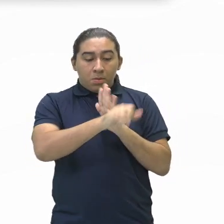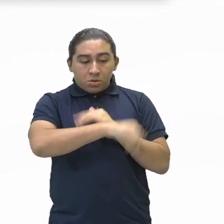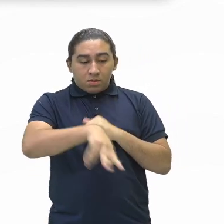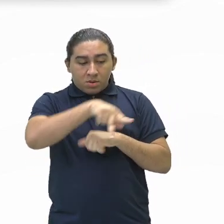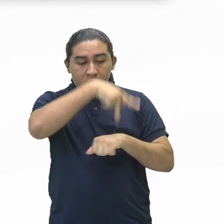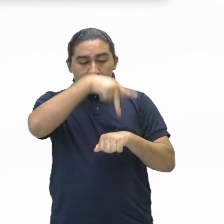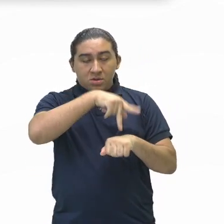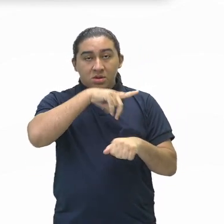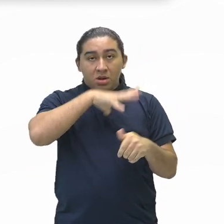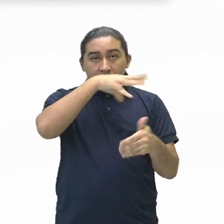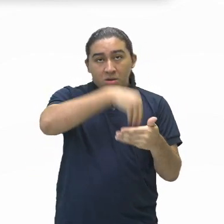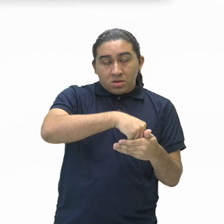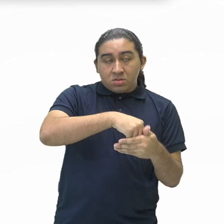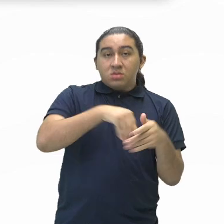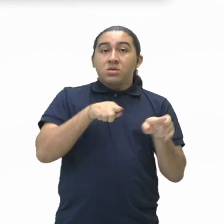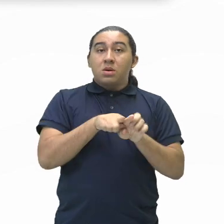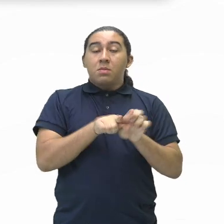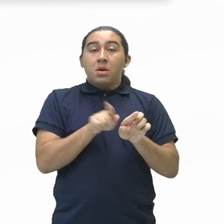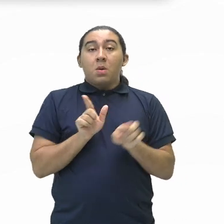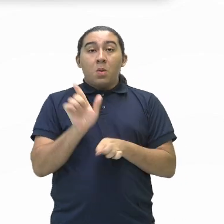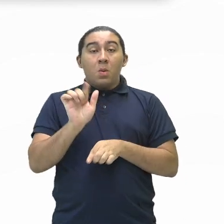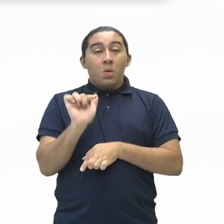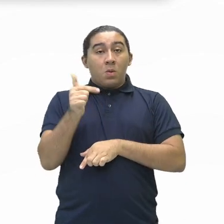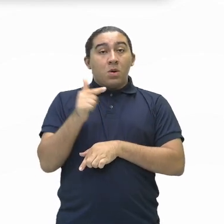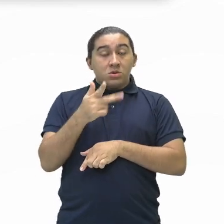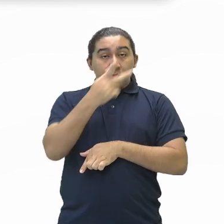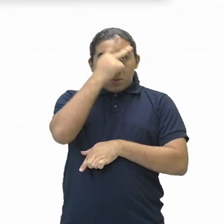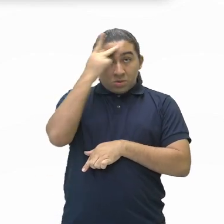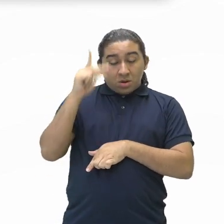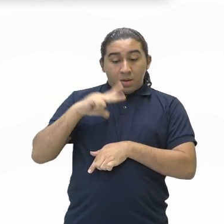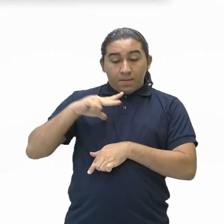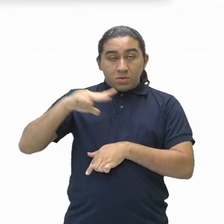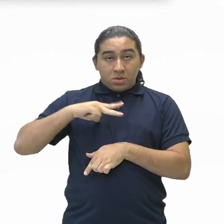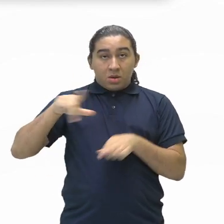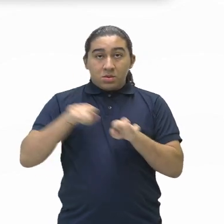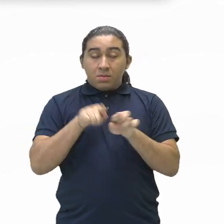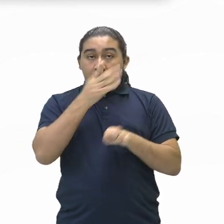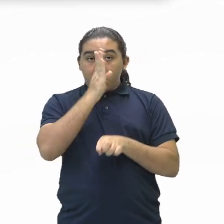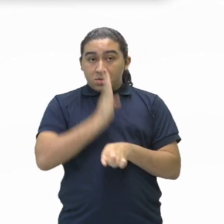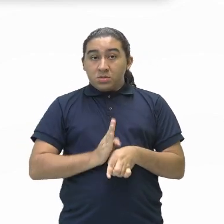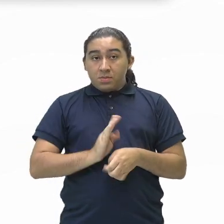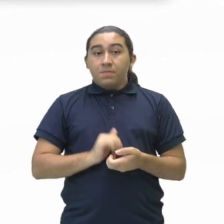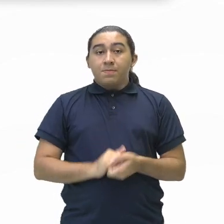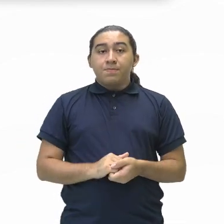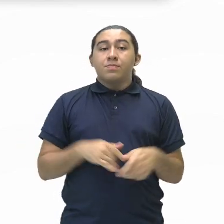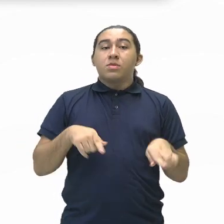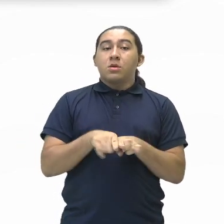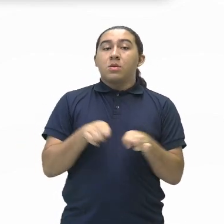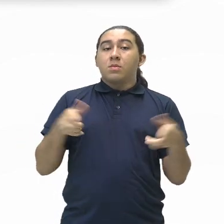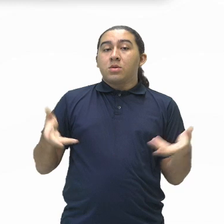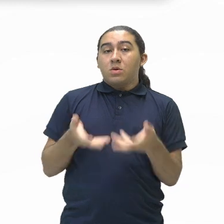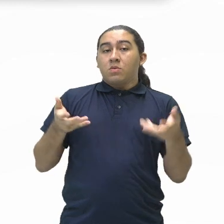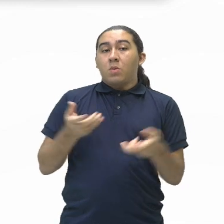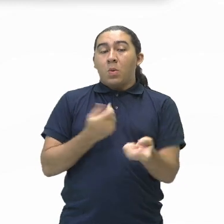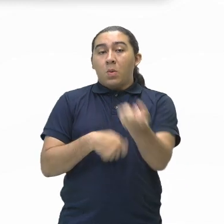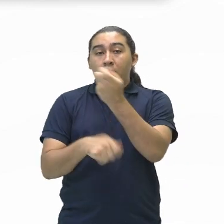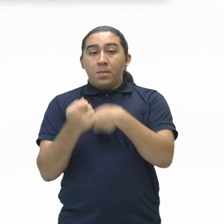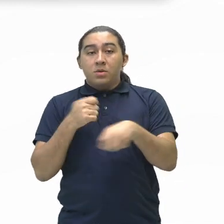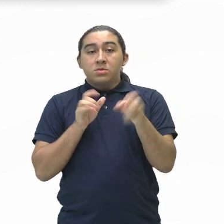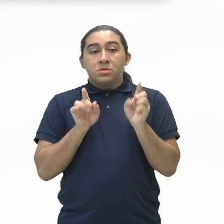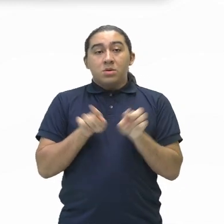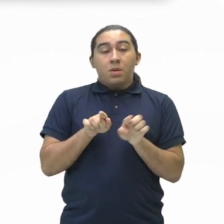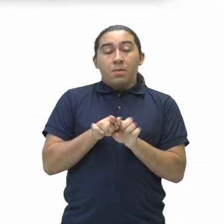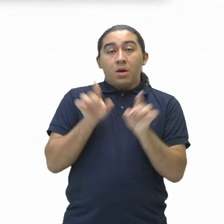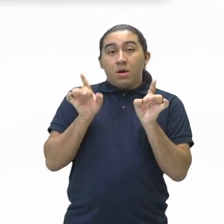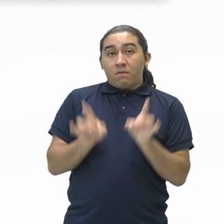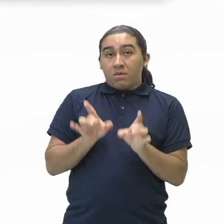a luso-brasileiros. Além disso, incentivou o comércio e a exportação